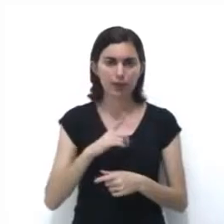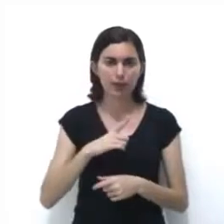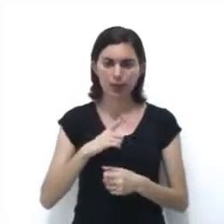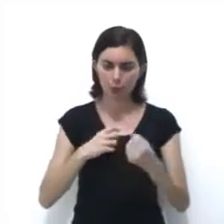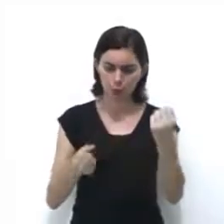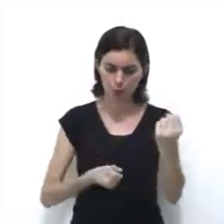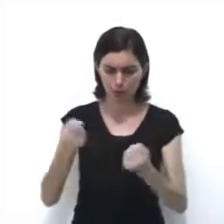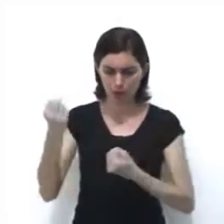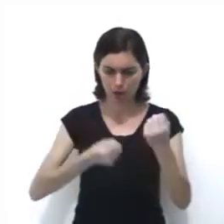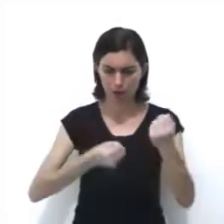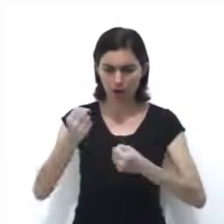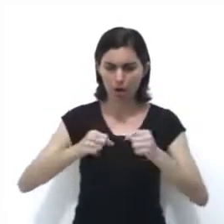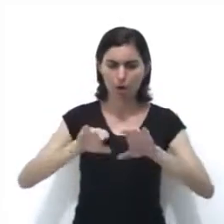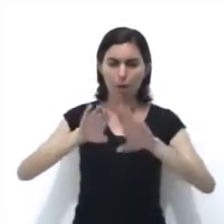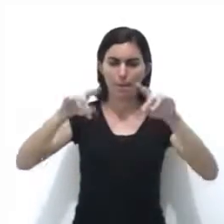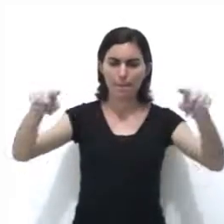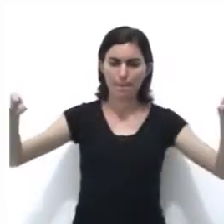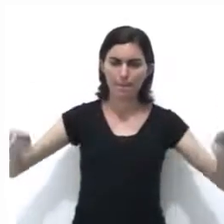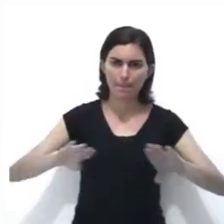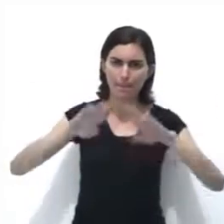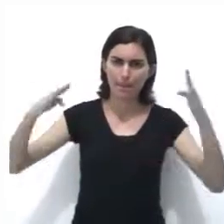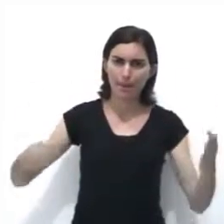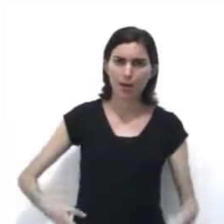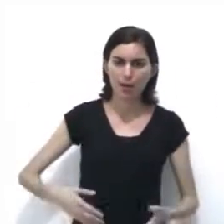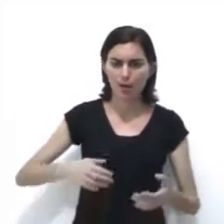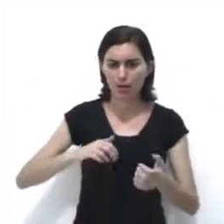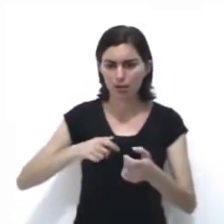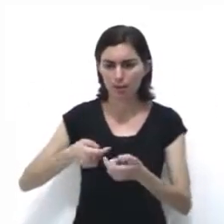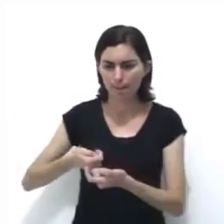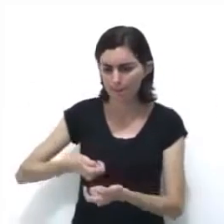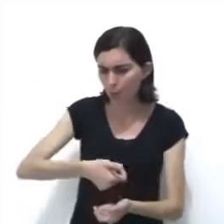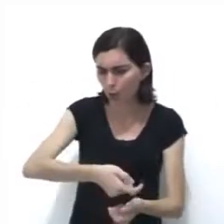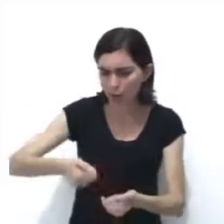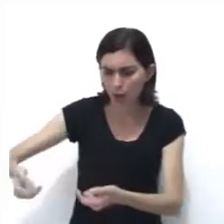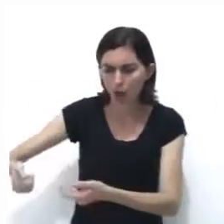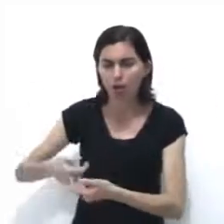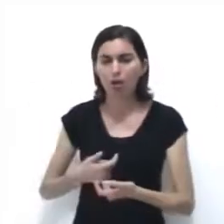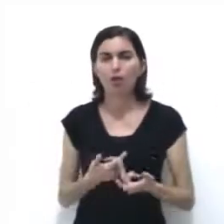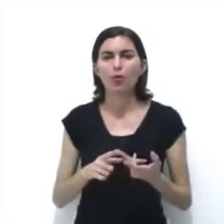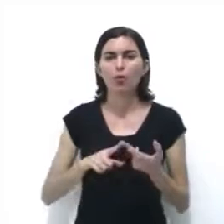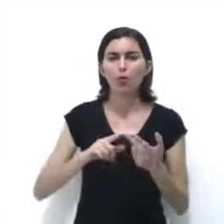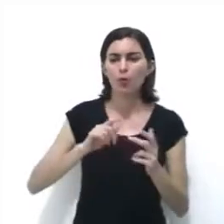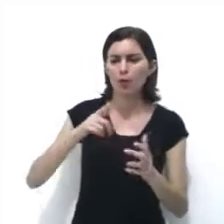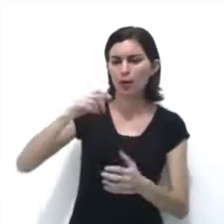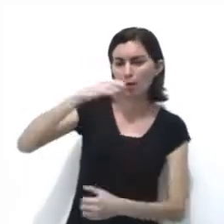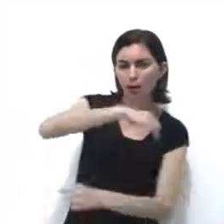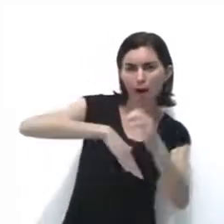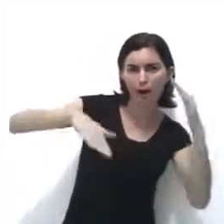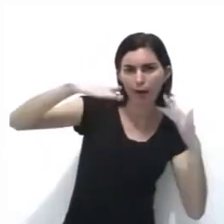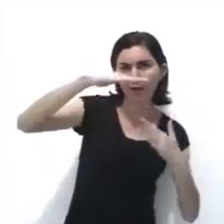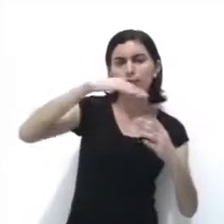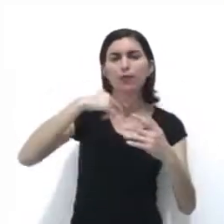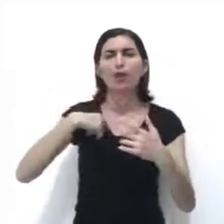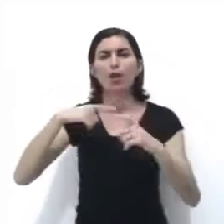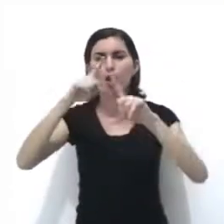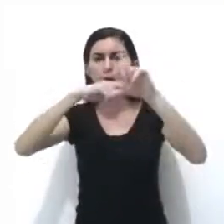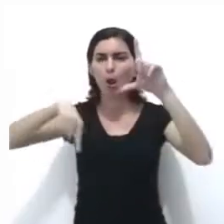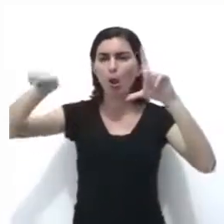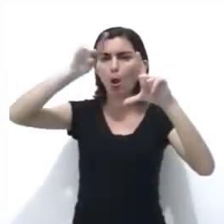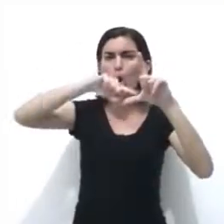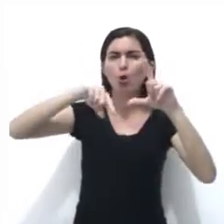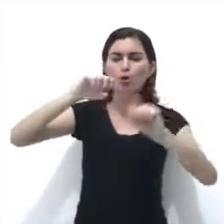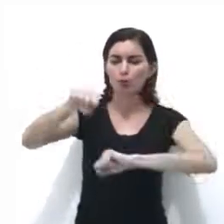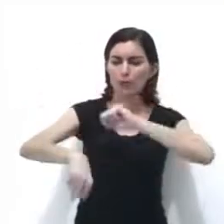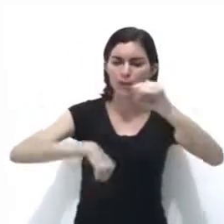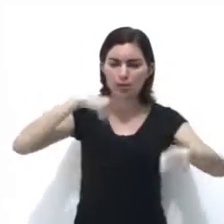ali um carro, uma mesa de futebol de botão, o cara praticando ali karatê, o